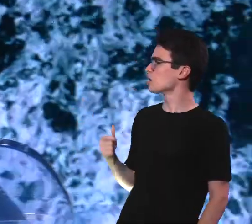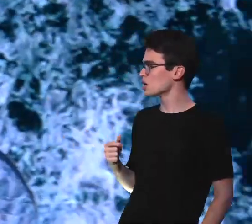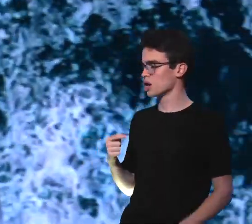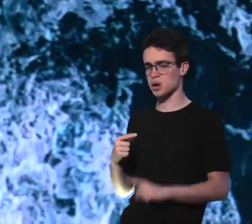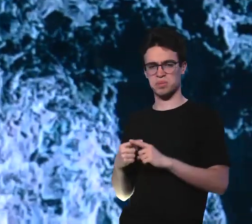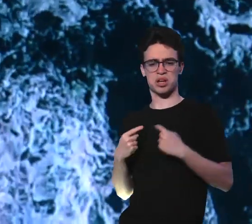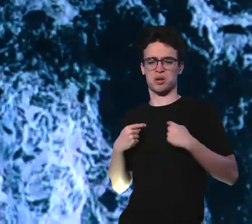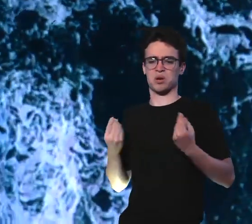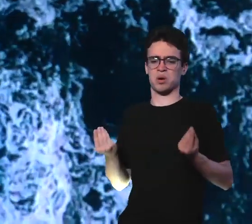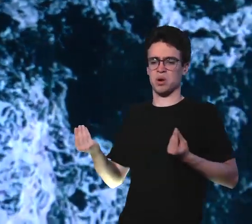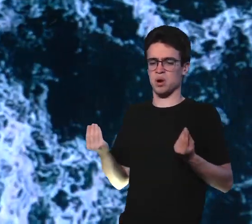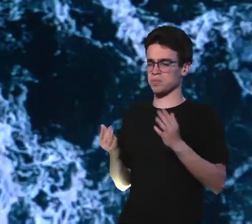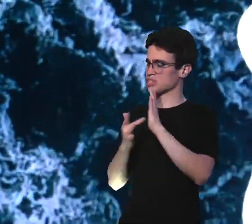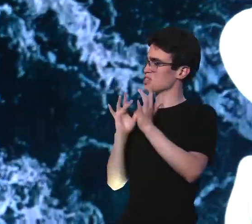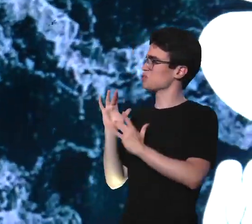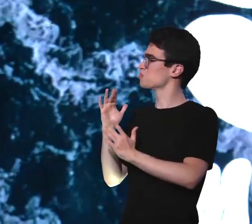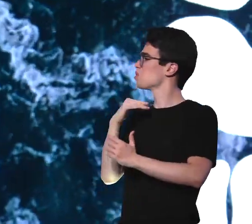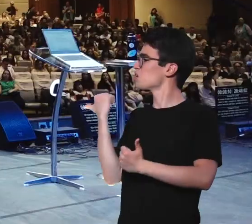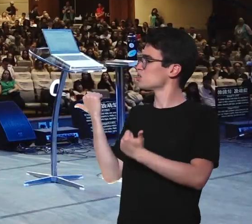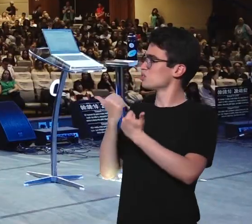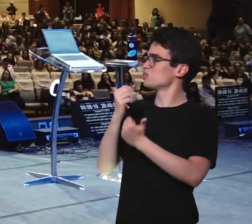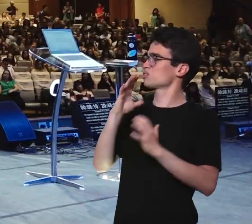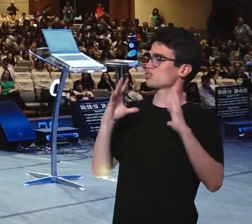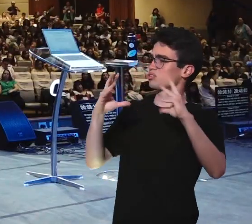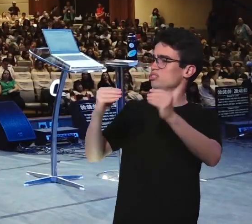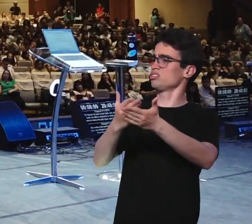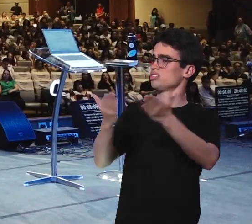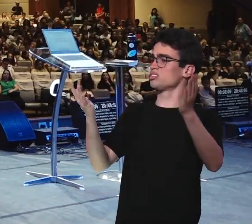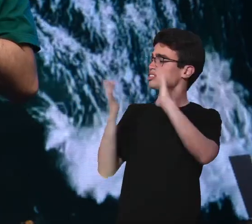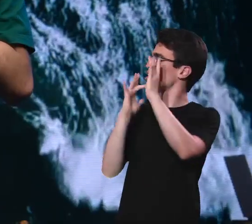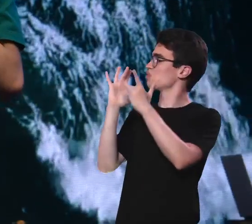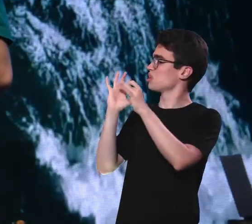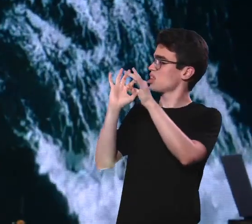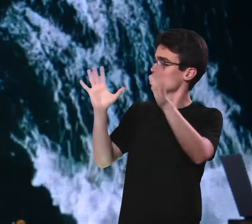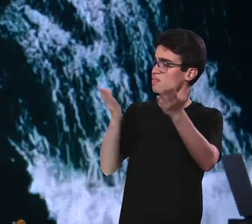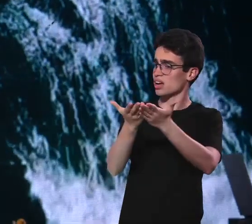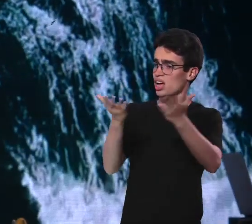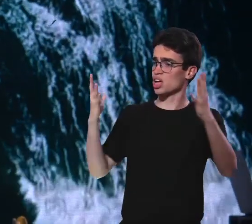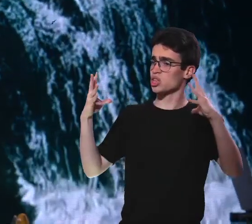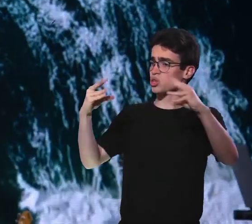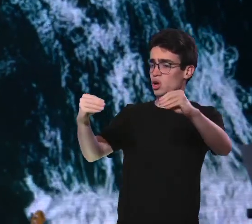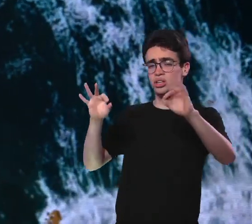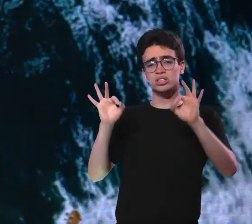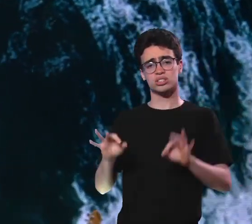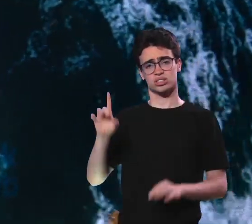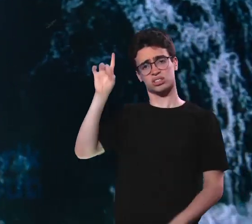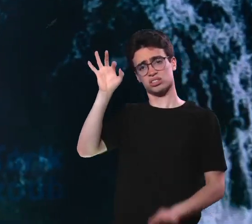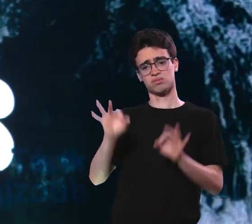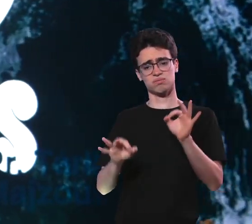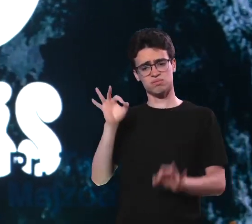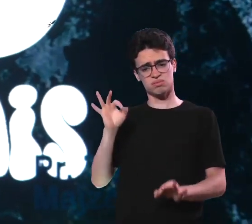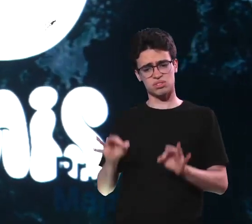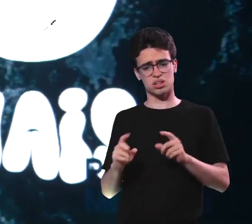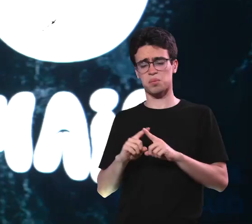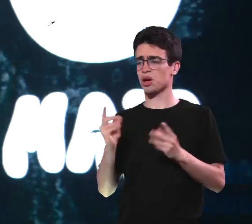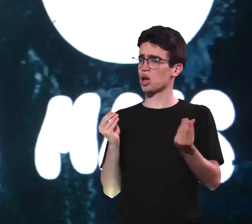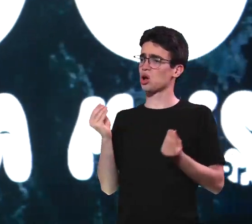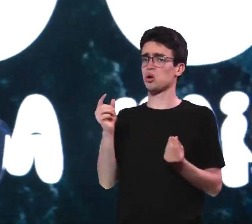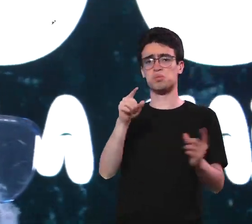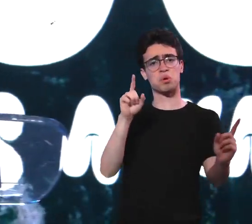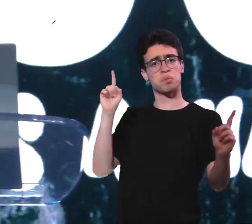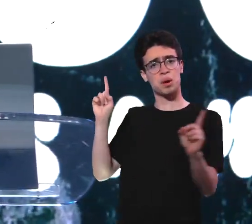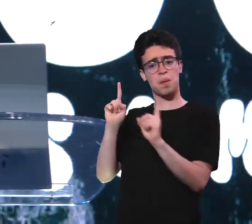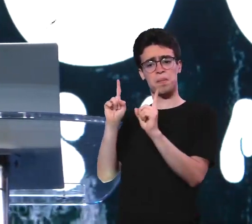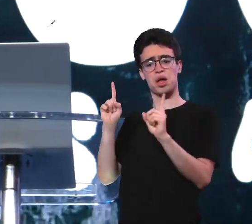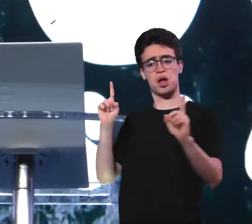gente fica, Jesus morreu por todos. Jesus é acessível a todos. Isso é a justiça de Deus. Como um pode ser mais próximo de